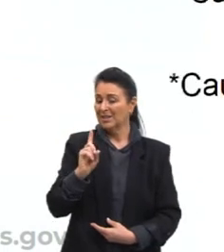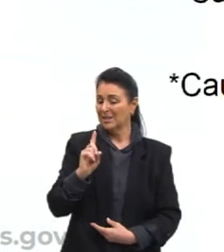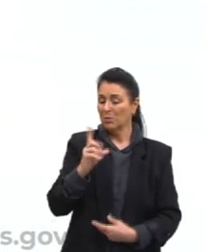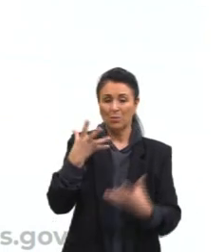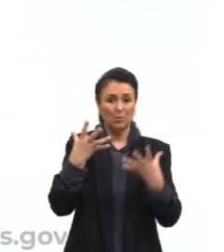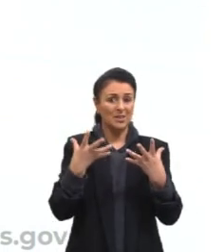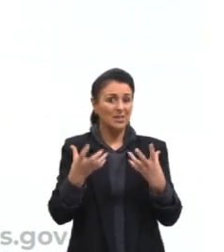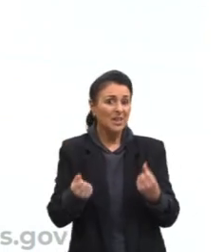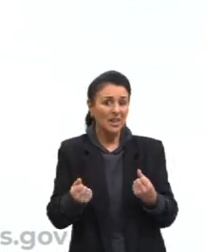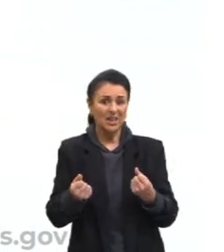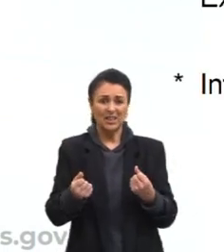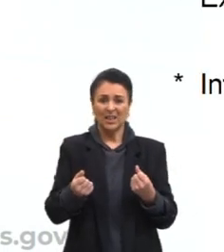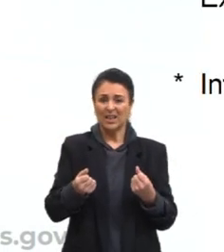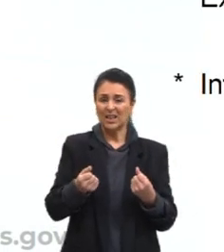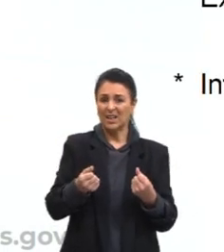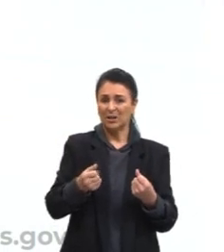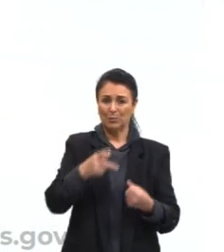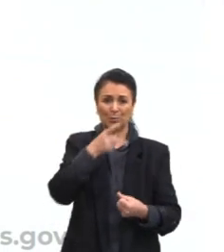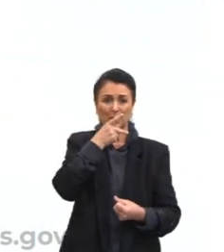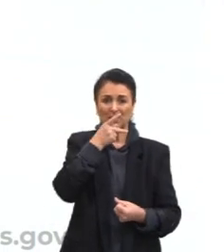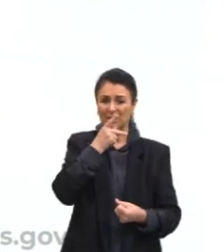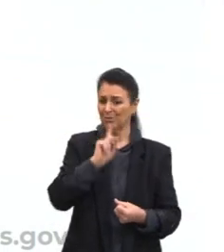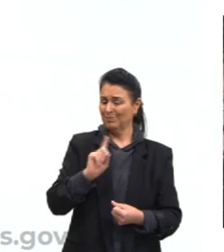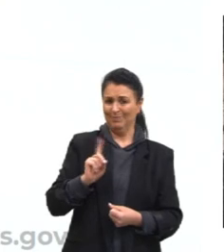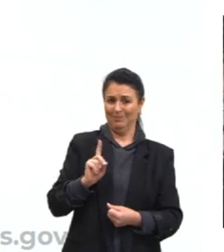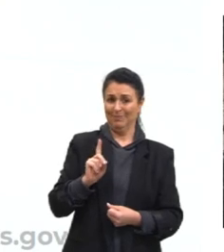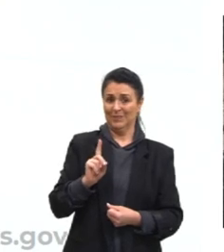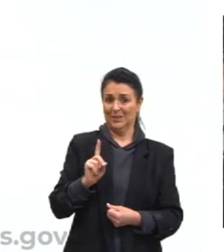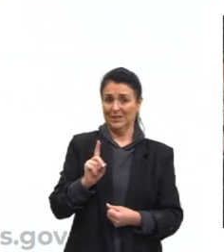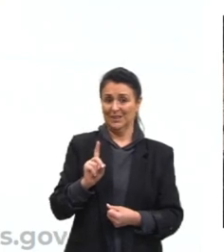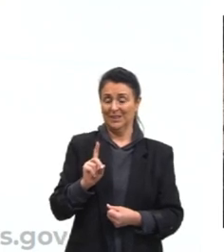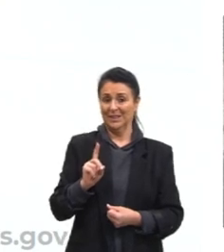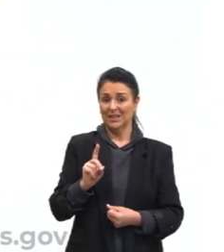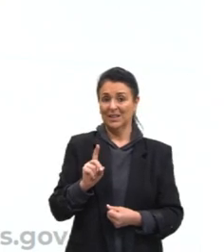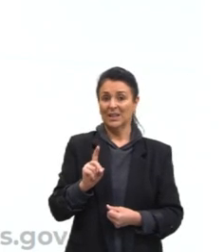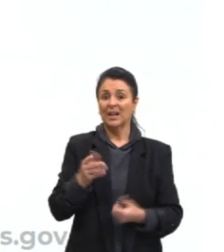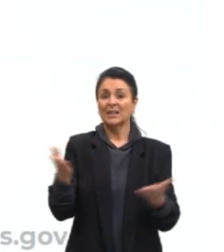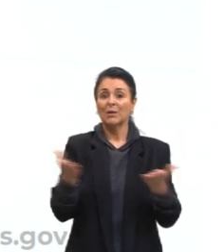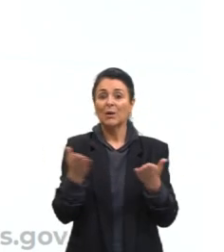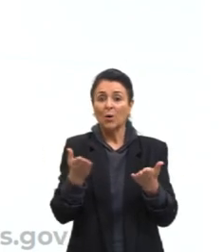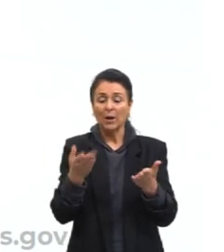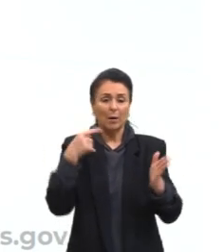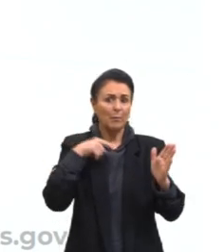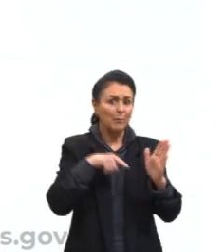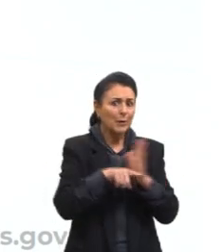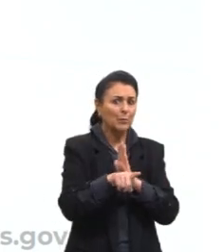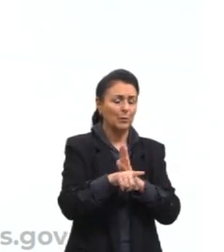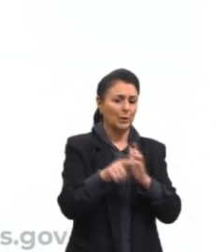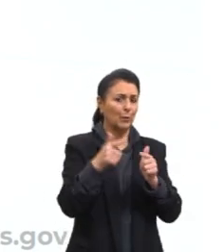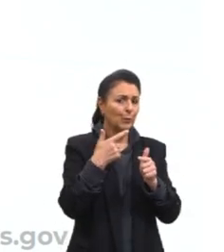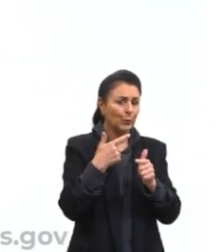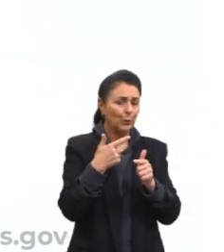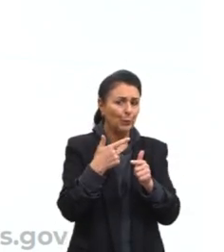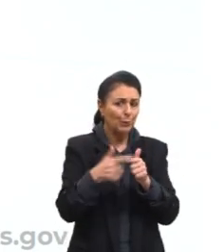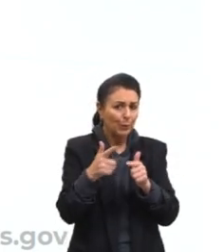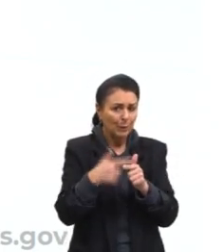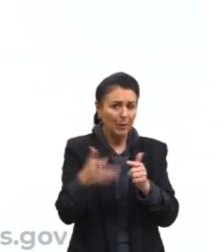do Platão tá vamos voltar aqui a nossa nossa questão Inicial sobre a nossa problematização